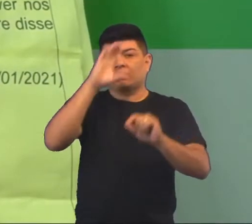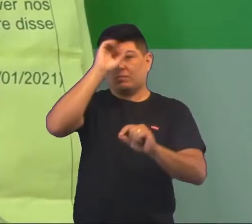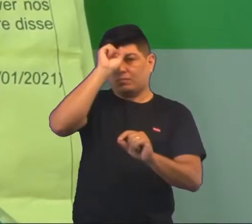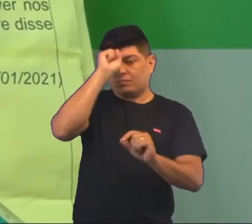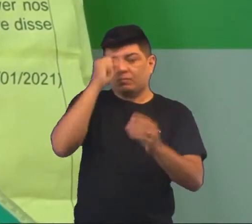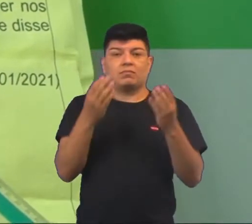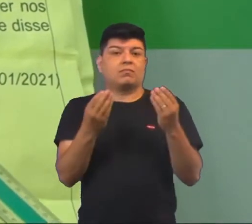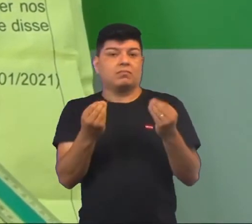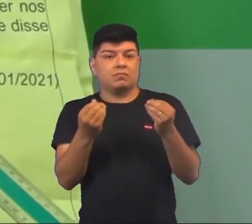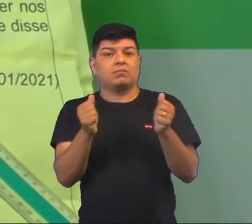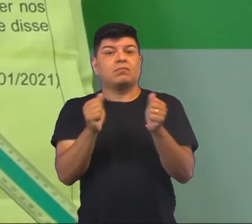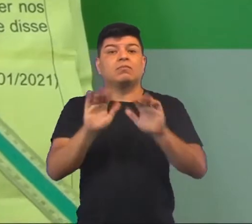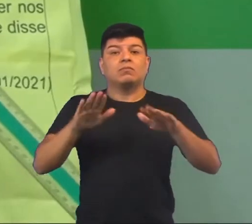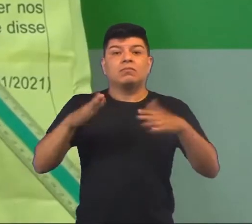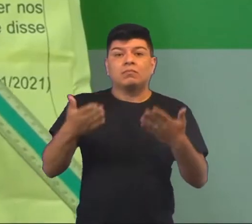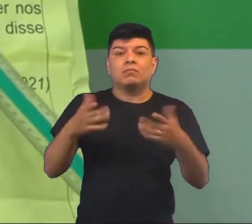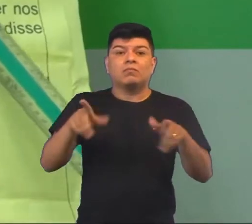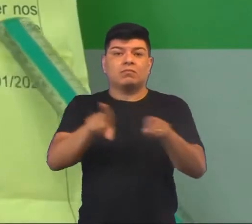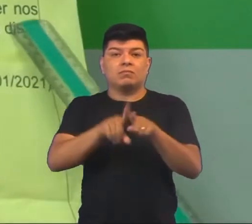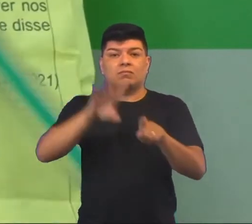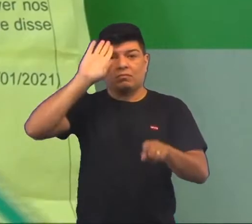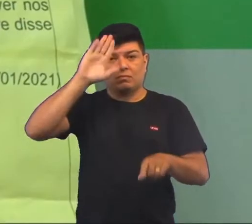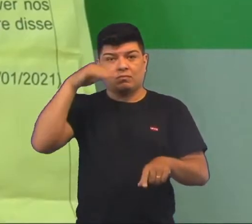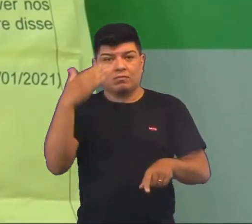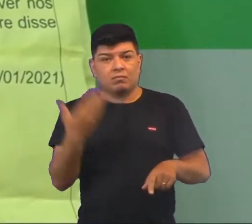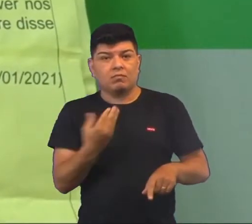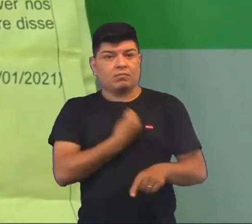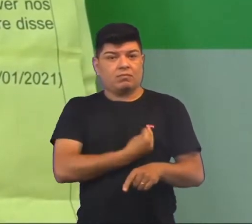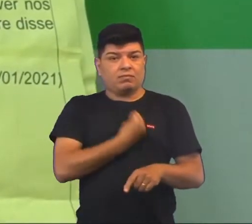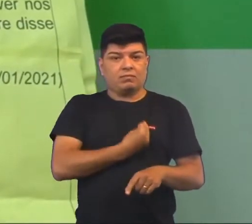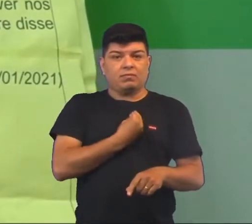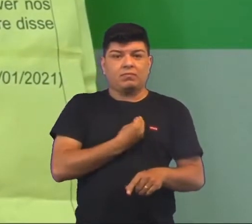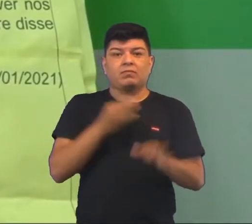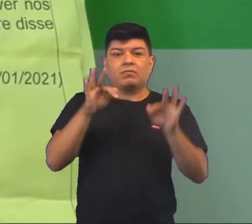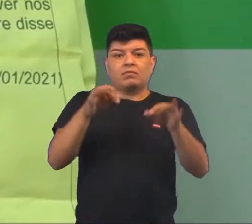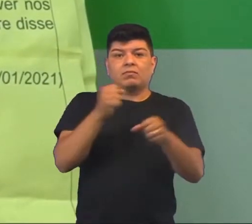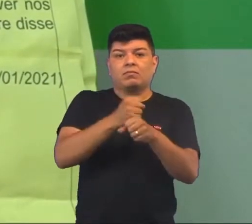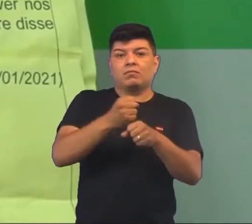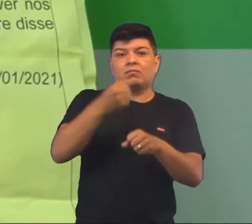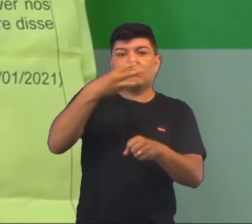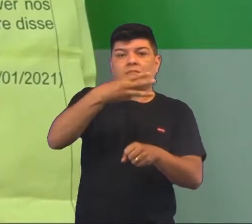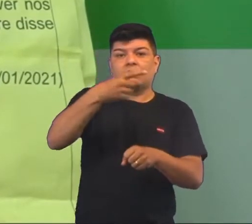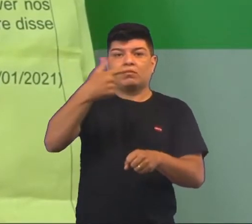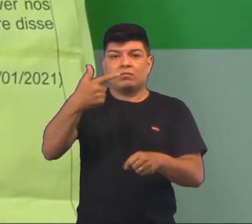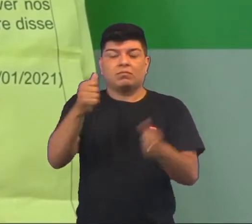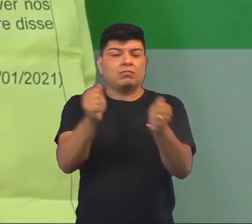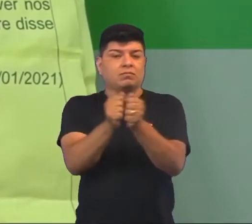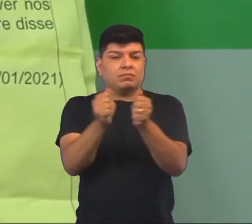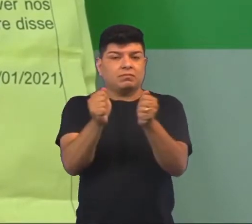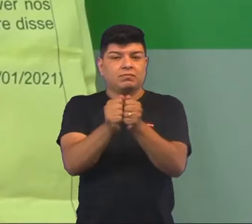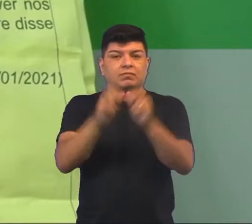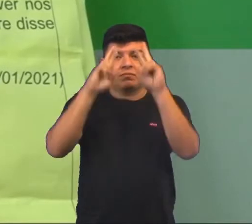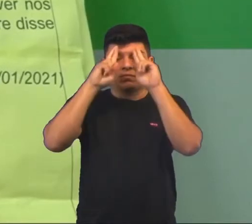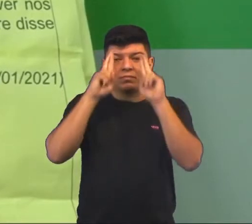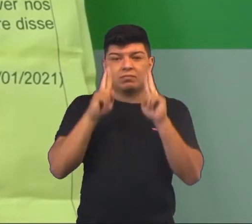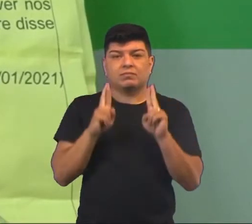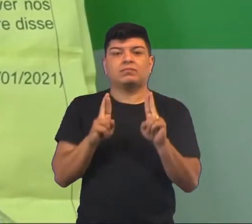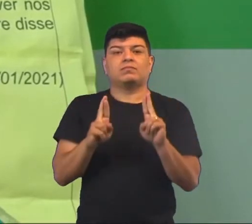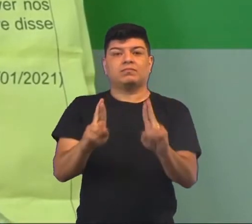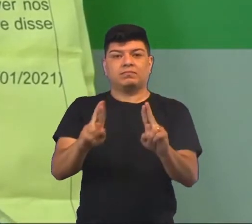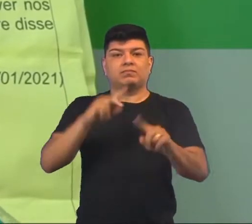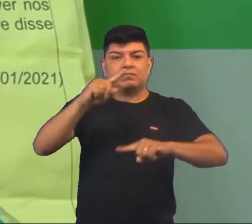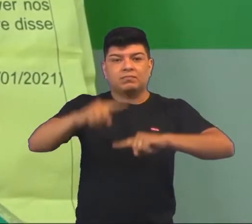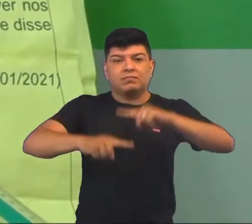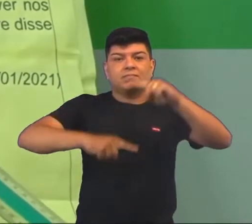aprendi muito e com a qual tive a honra de viver nos últimos 32 anos uma parceria de respeito